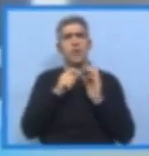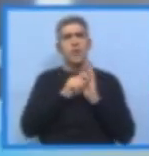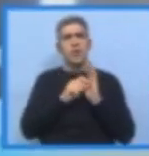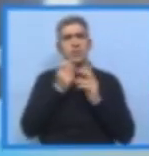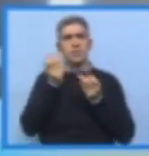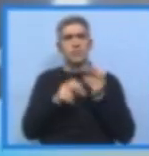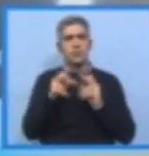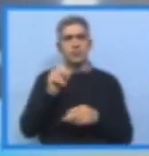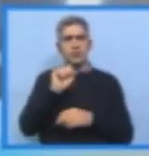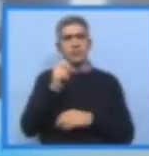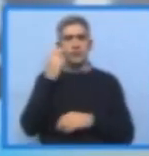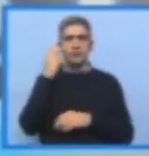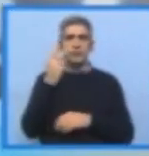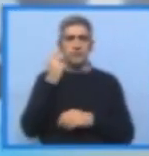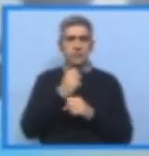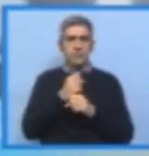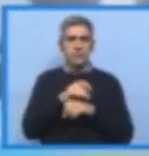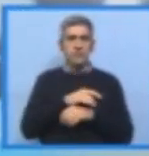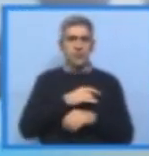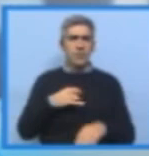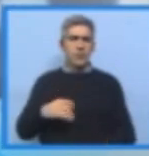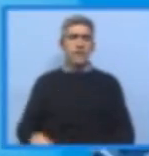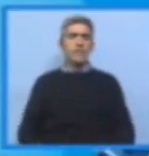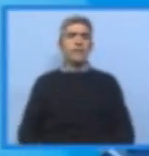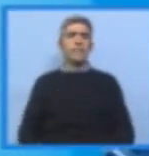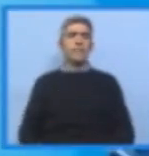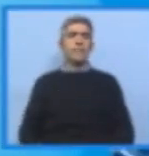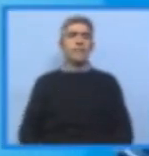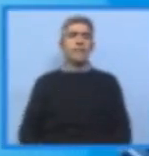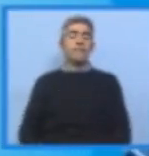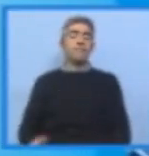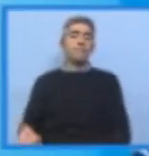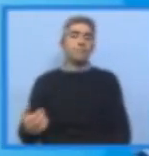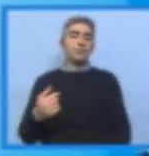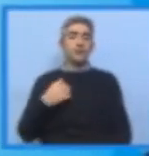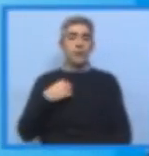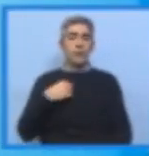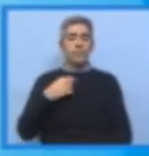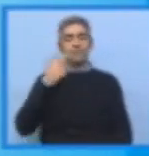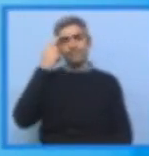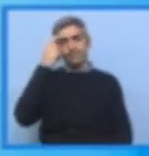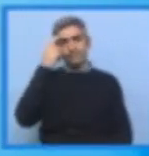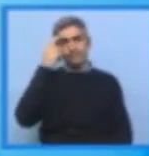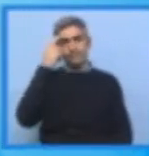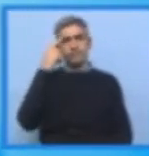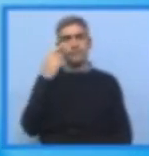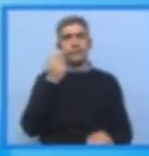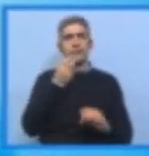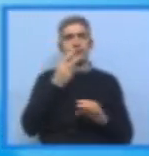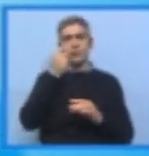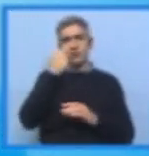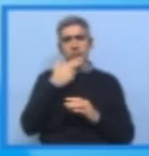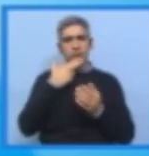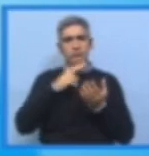surgindo na sua vida de médico? É assim, eu entendo aí que ilustrar com uma série de histórias